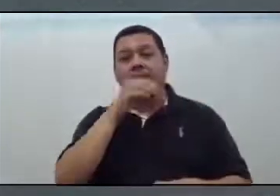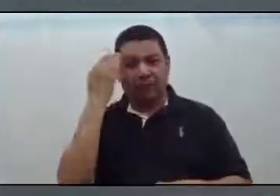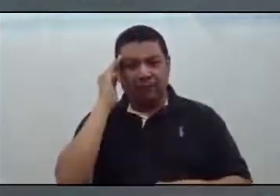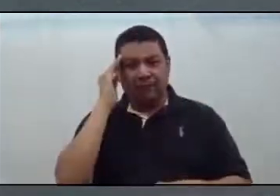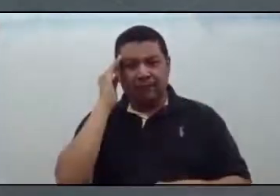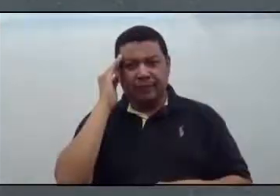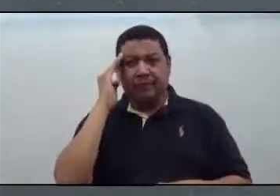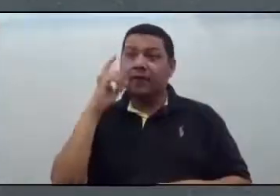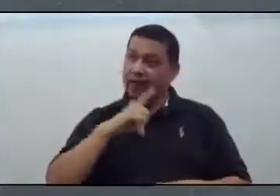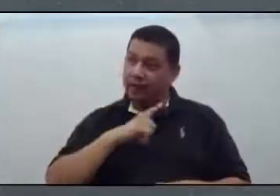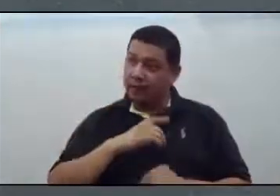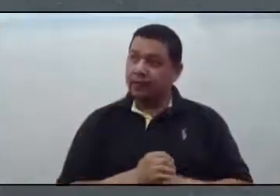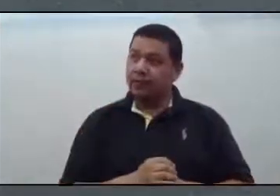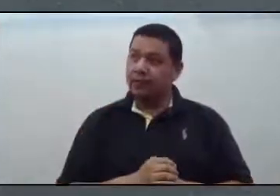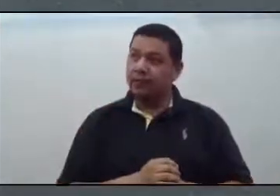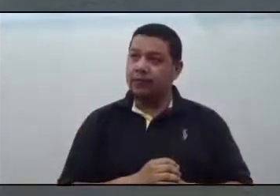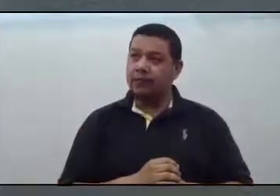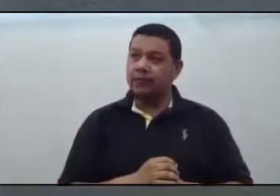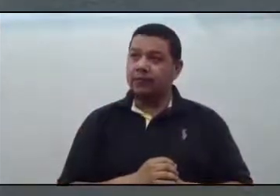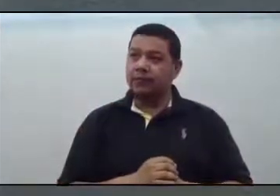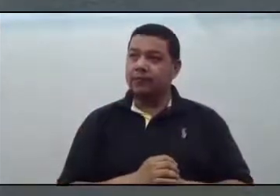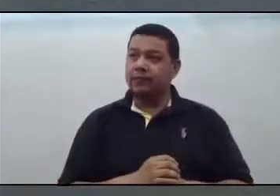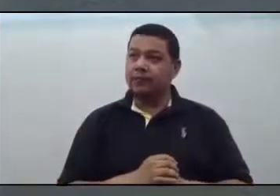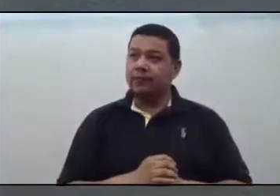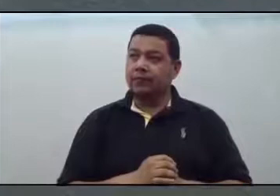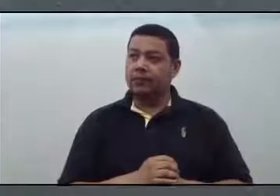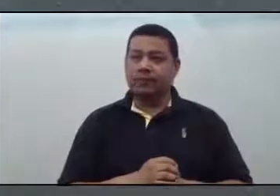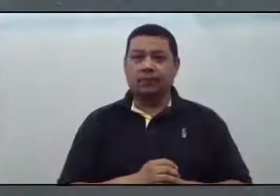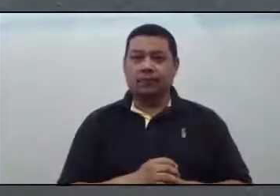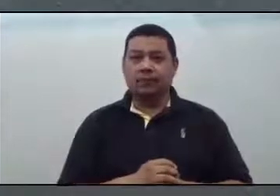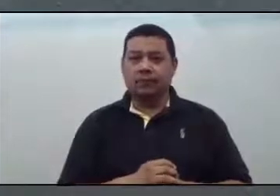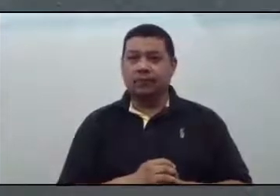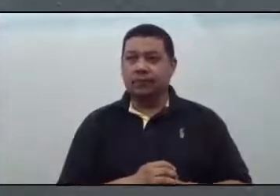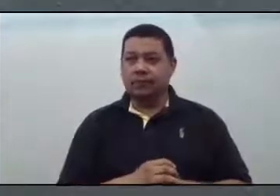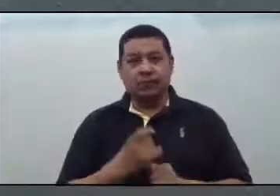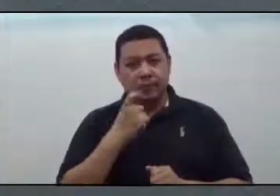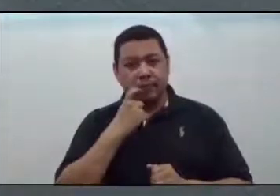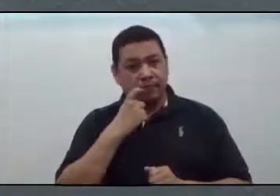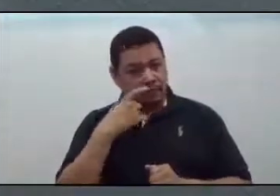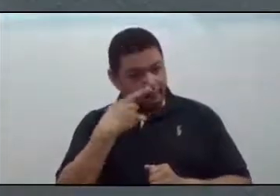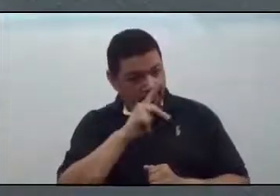de animal. Ali, o vereador Corá, bem próximo à propriedade de vocês ali,